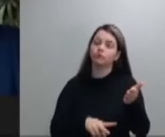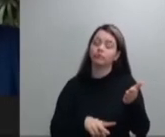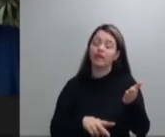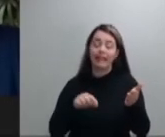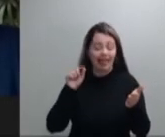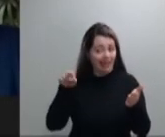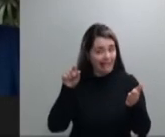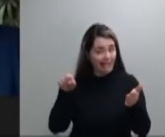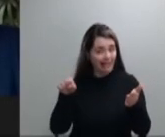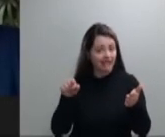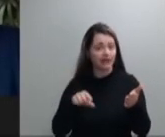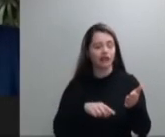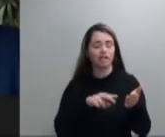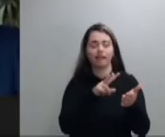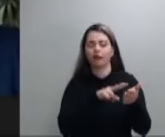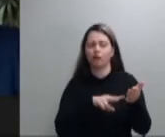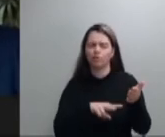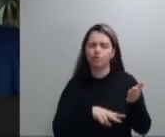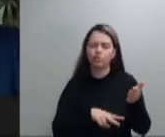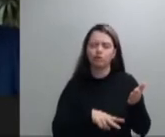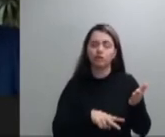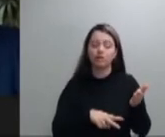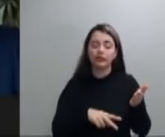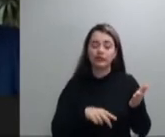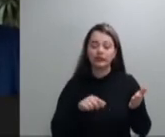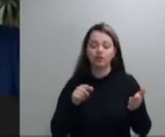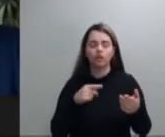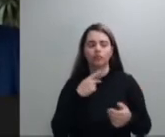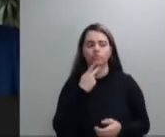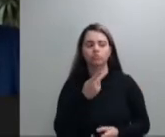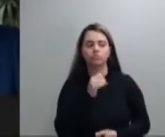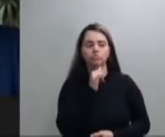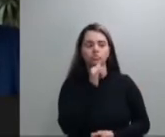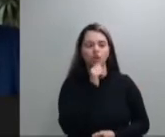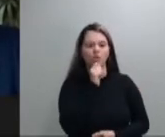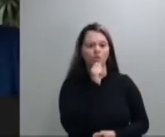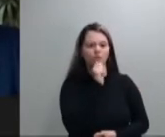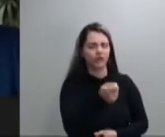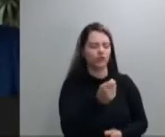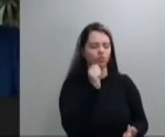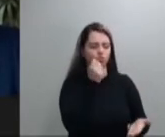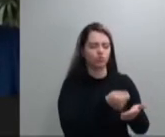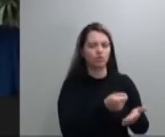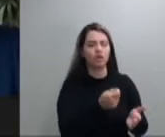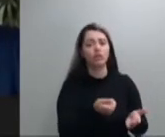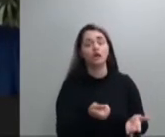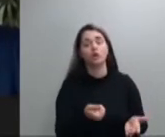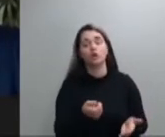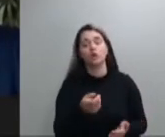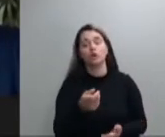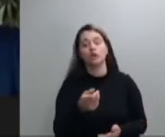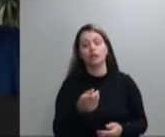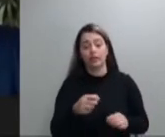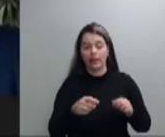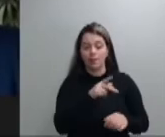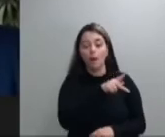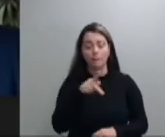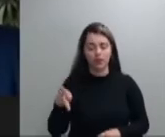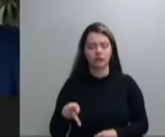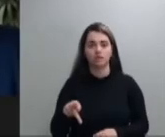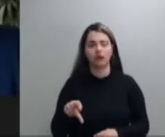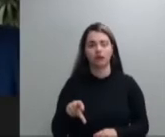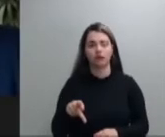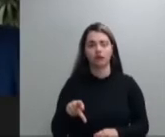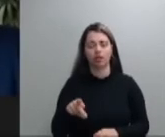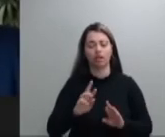detectador de ofensas ao regimento ele inclusive foi presidente da sessão de regimento ele